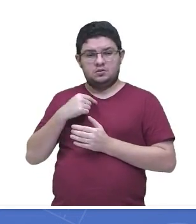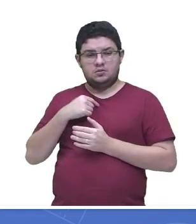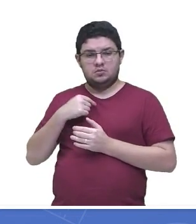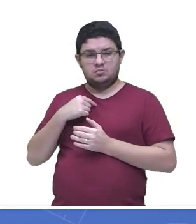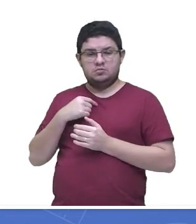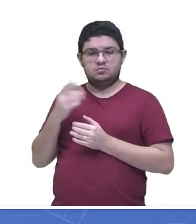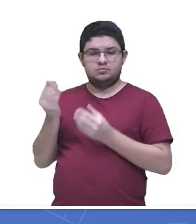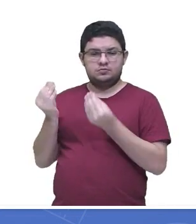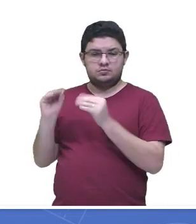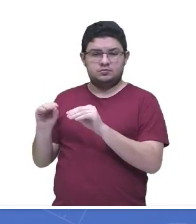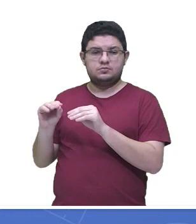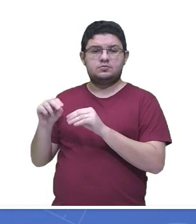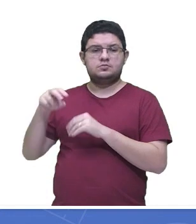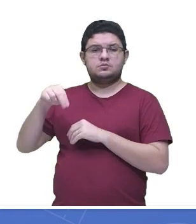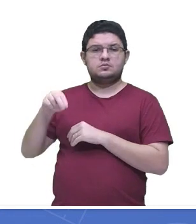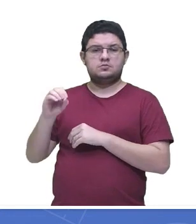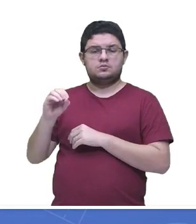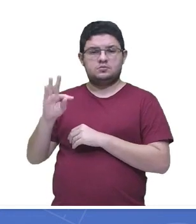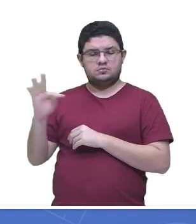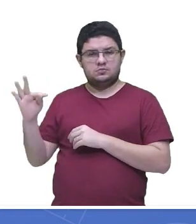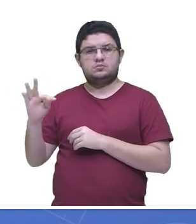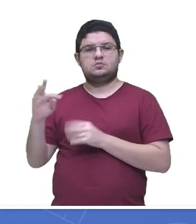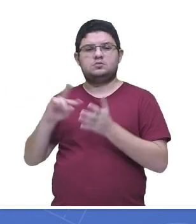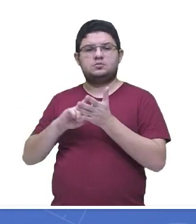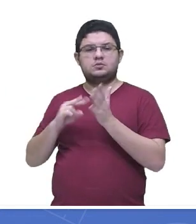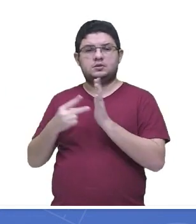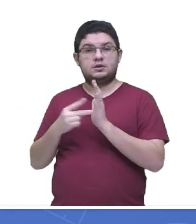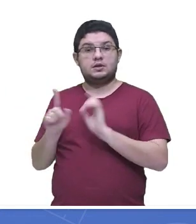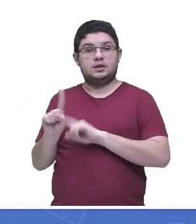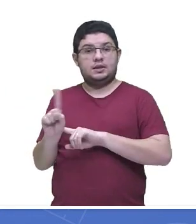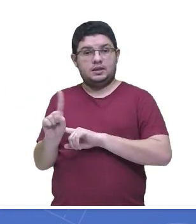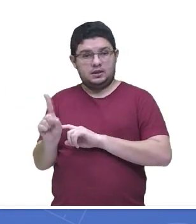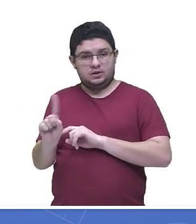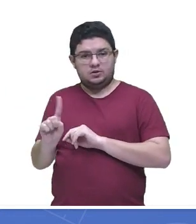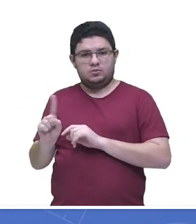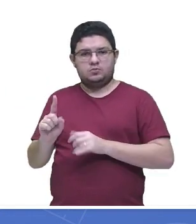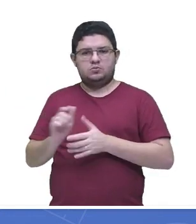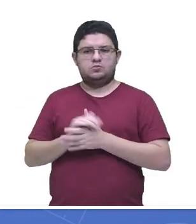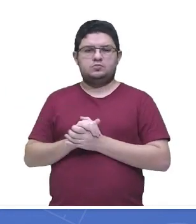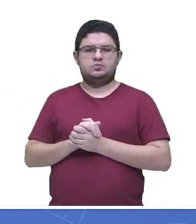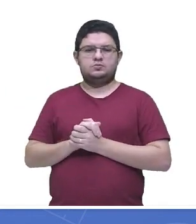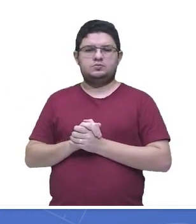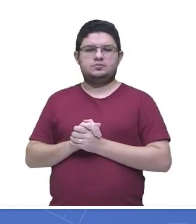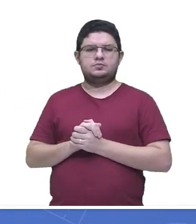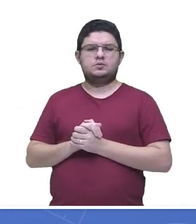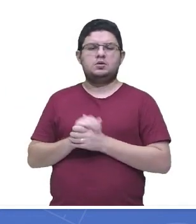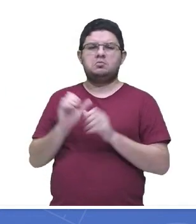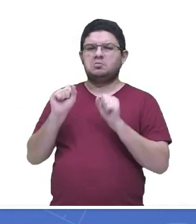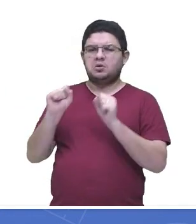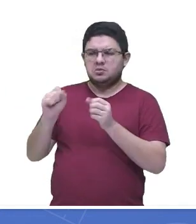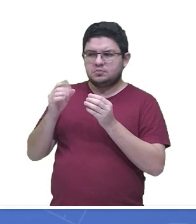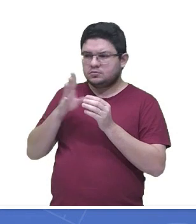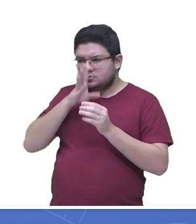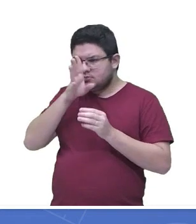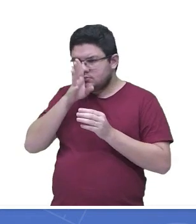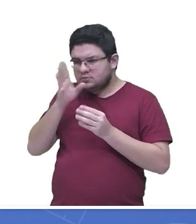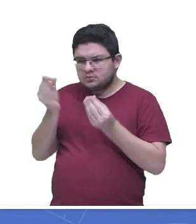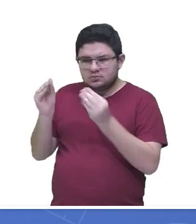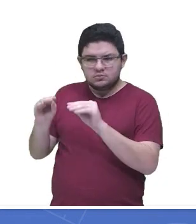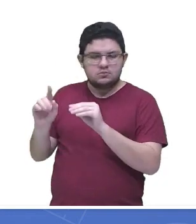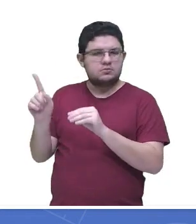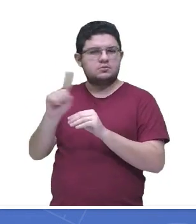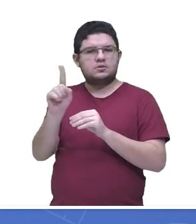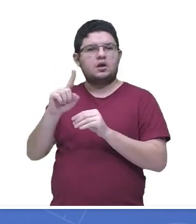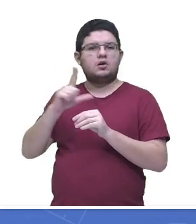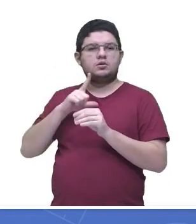palavra not. A palavra not quer dizer não. Aonde mesmo eu coloco onde eu quiser, no começo, no fim?